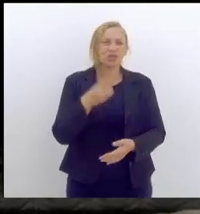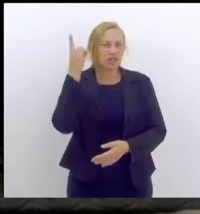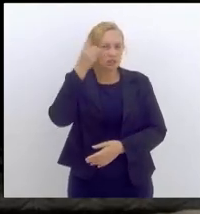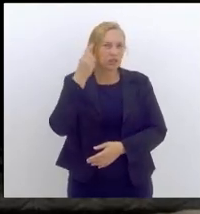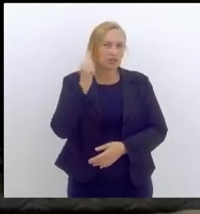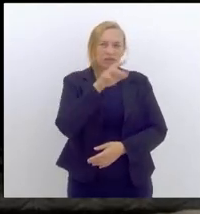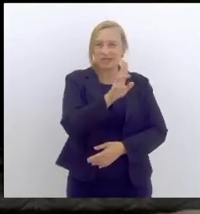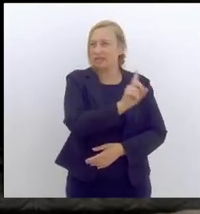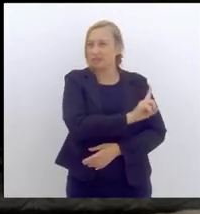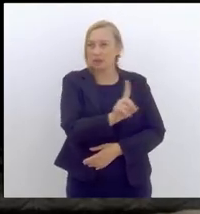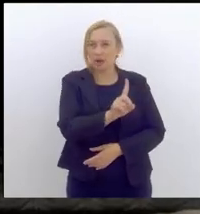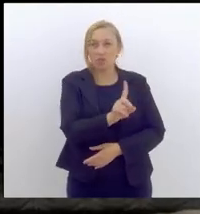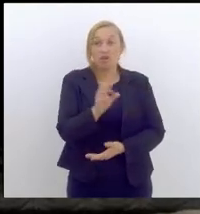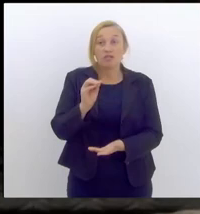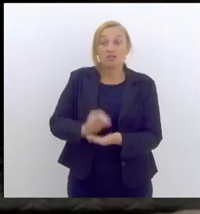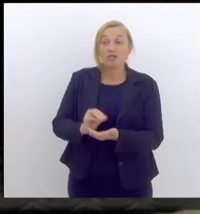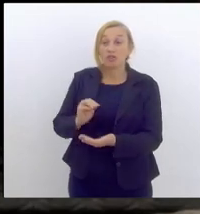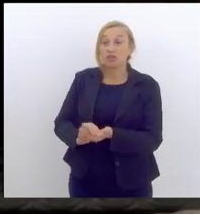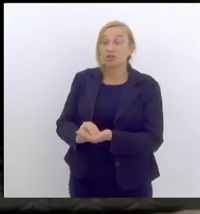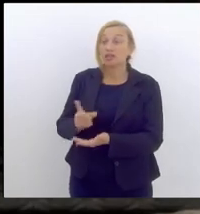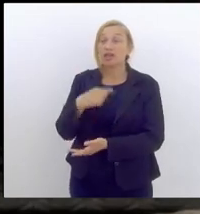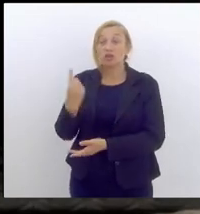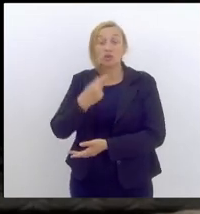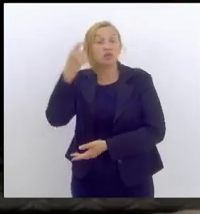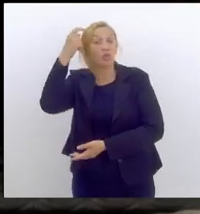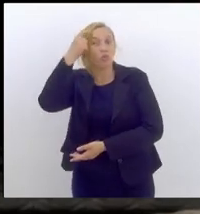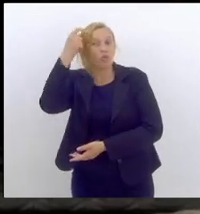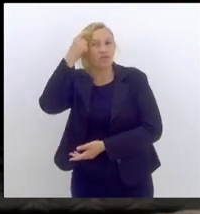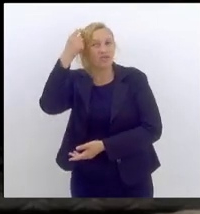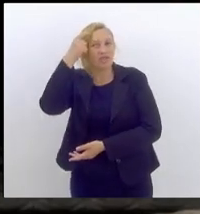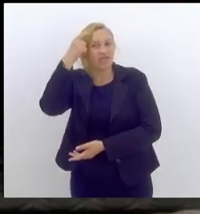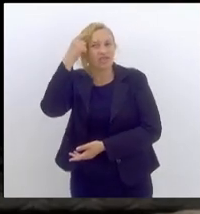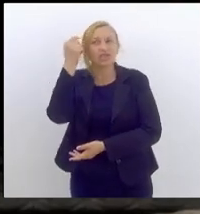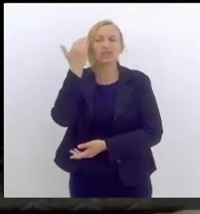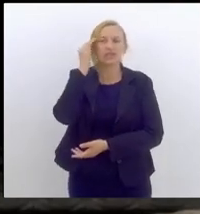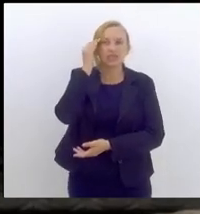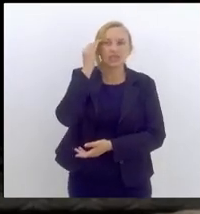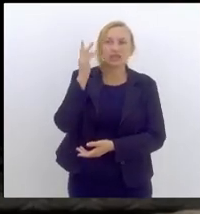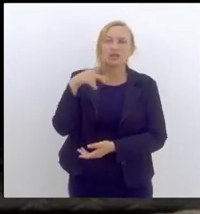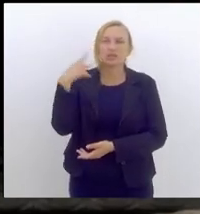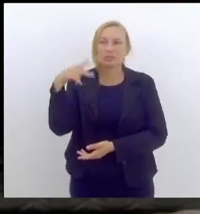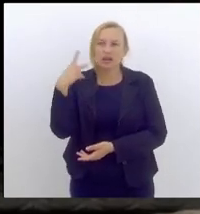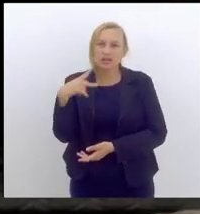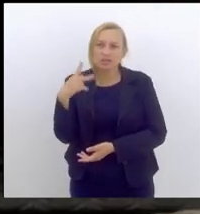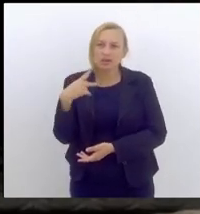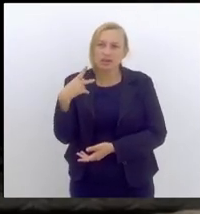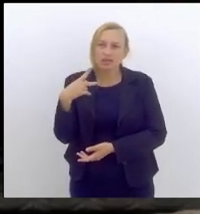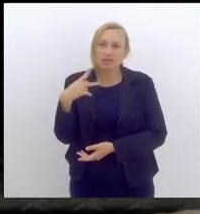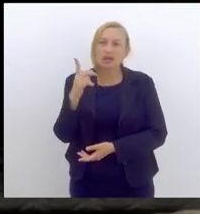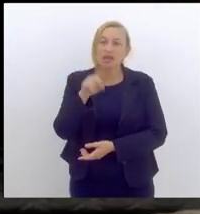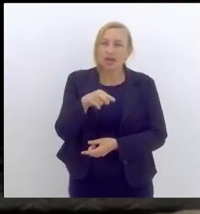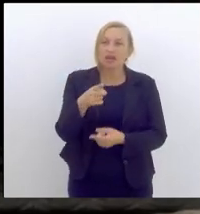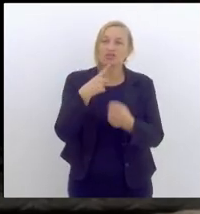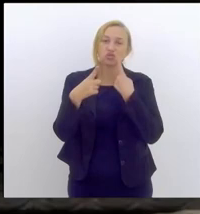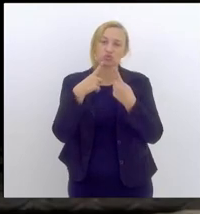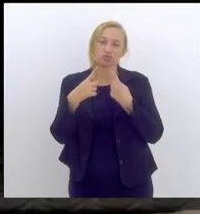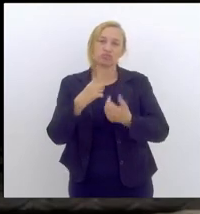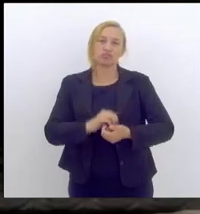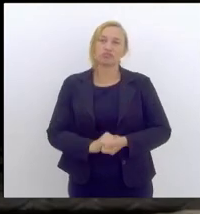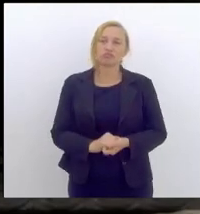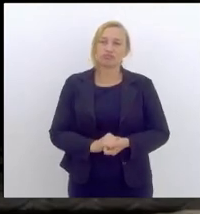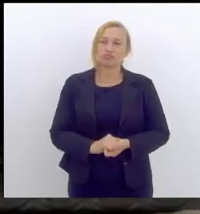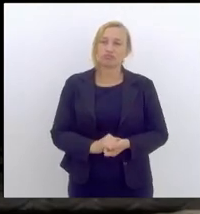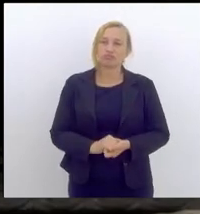disso. Faltou da nossa consciência entender que o parlamento é debate. E hoje